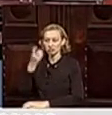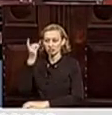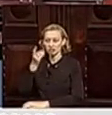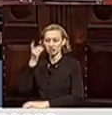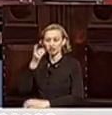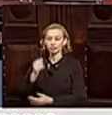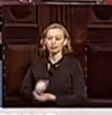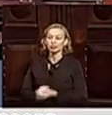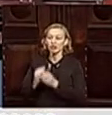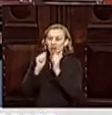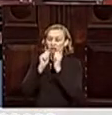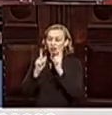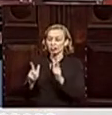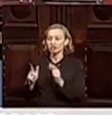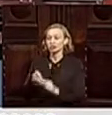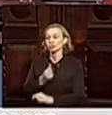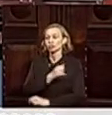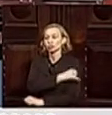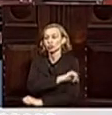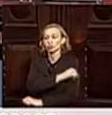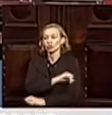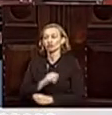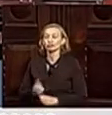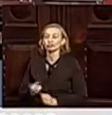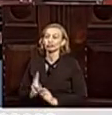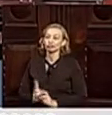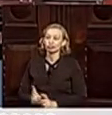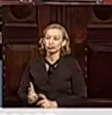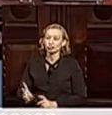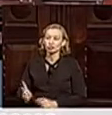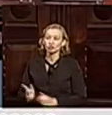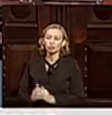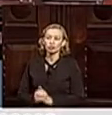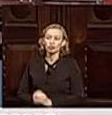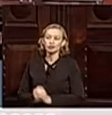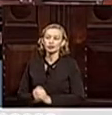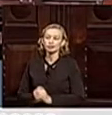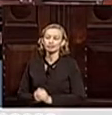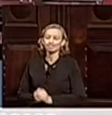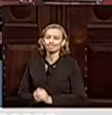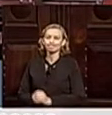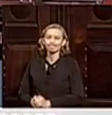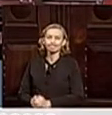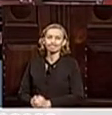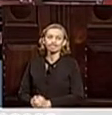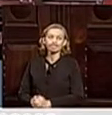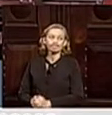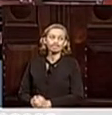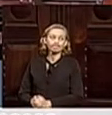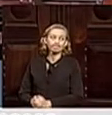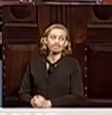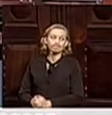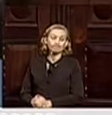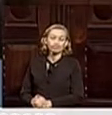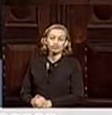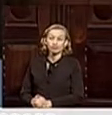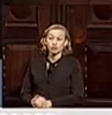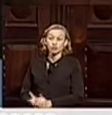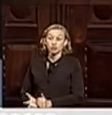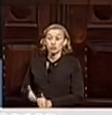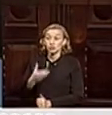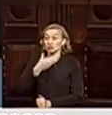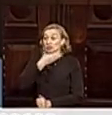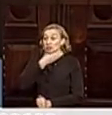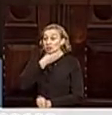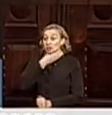A Assembleia Legislativa do Rio de Janeiro continua mergulhada numa enorme crise que reflete